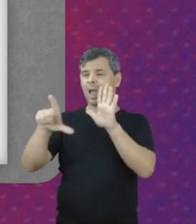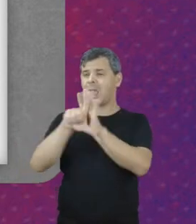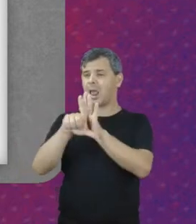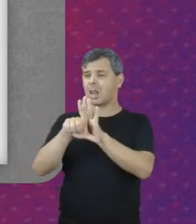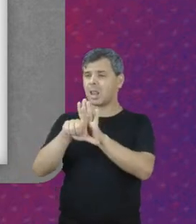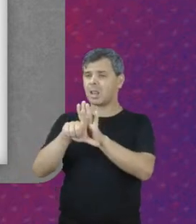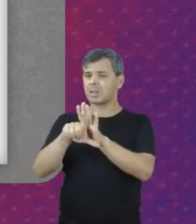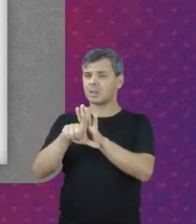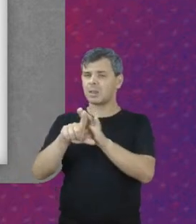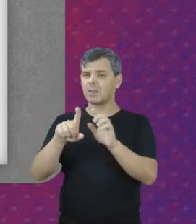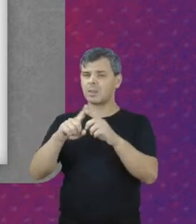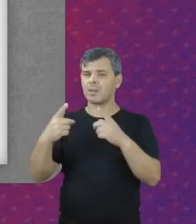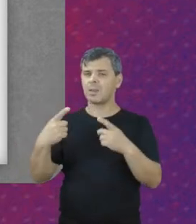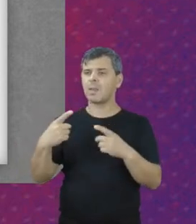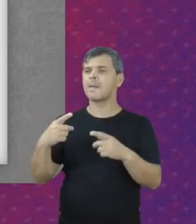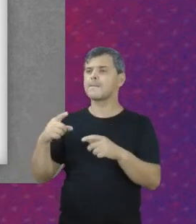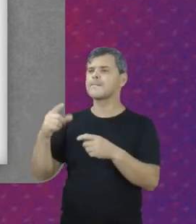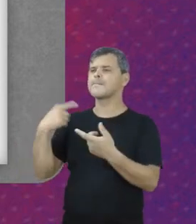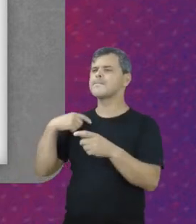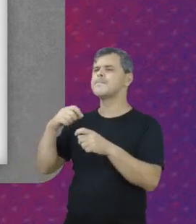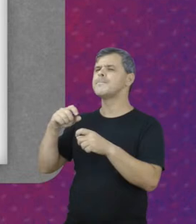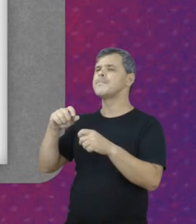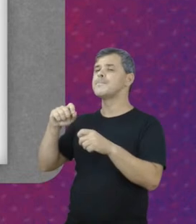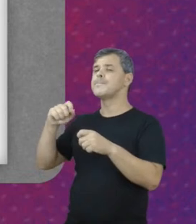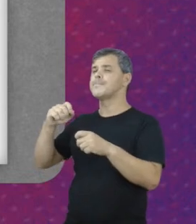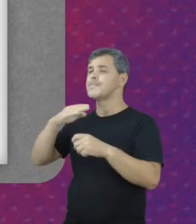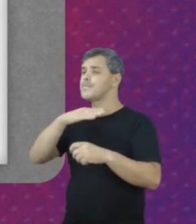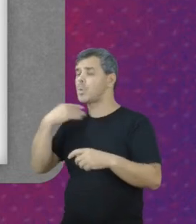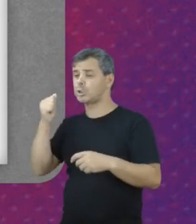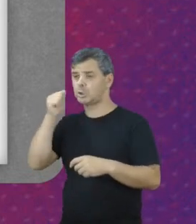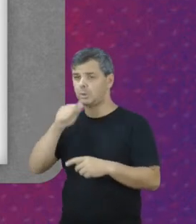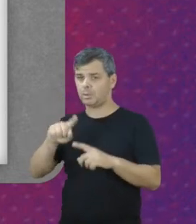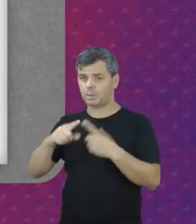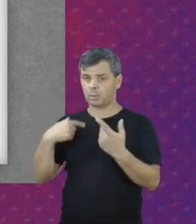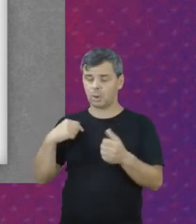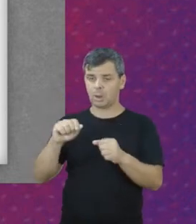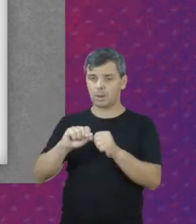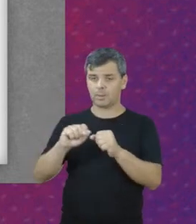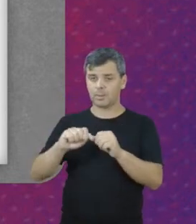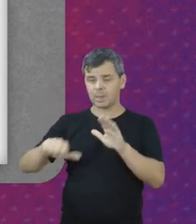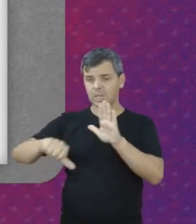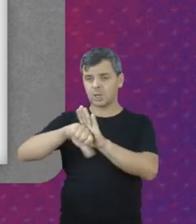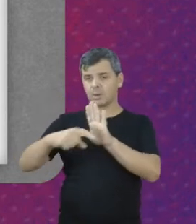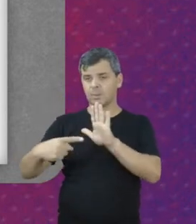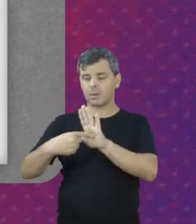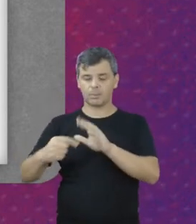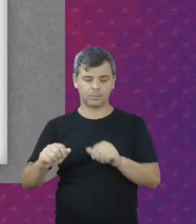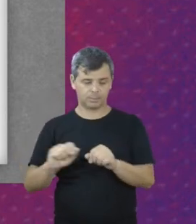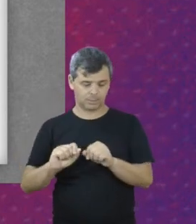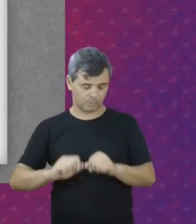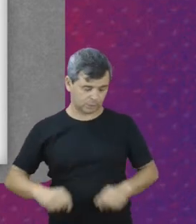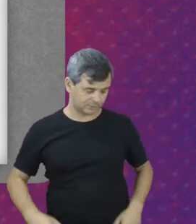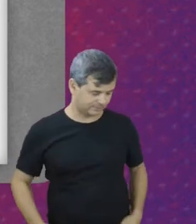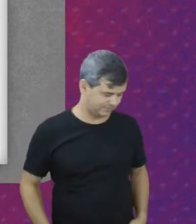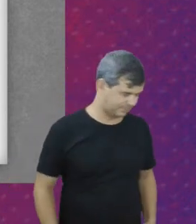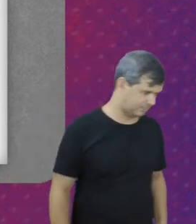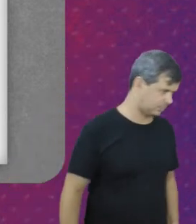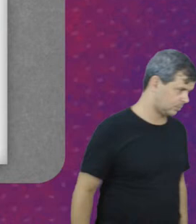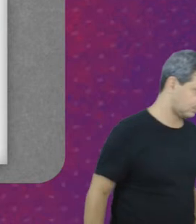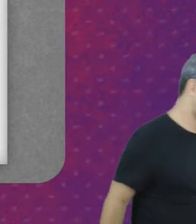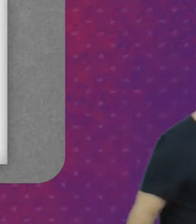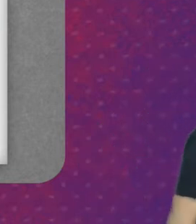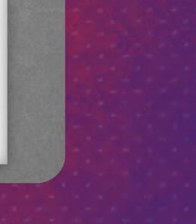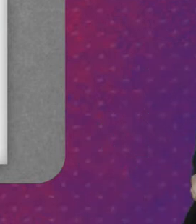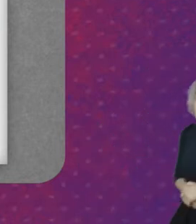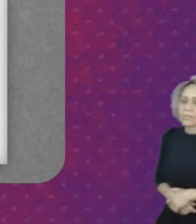prevê o feminicídio, né, a morte de mulheres, como uma circunstância qualificadora no crime de homicídio, né? Então, ele traz também